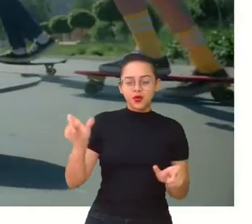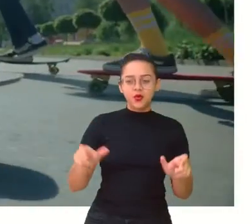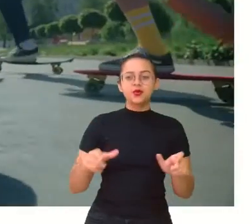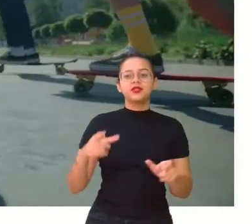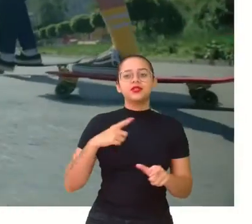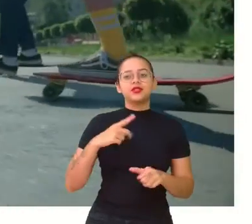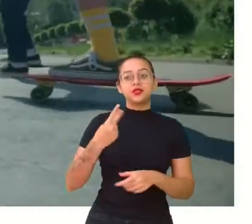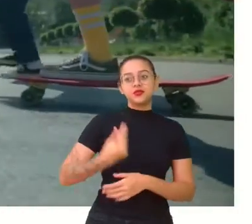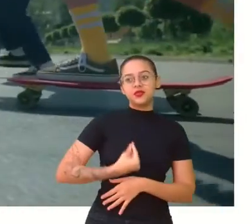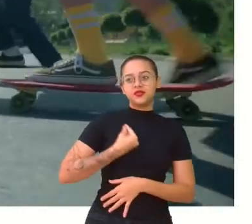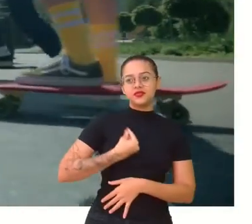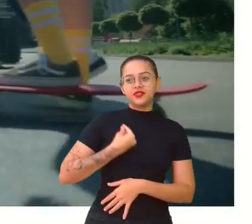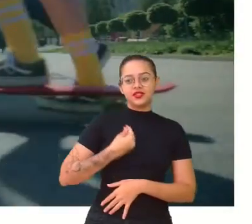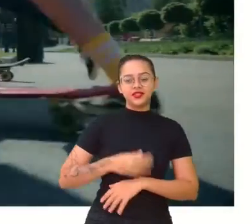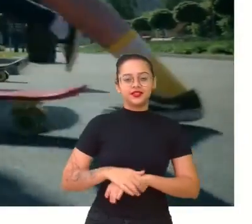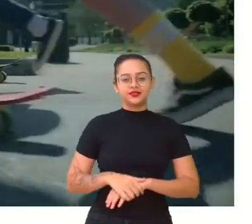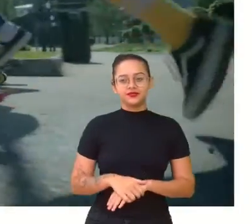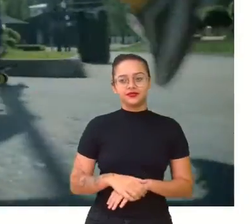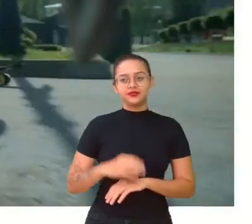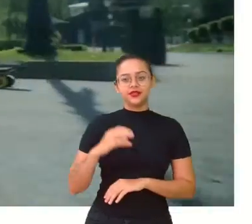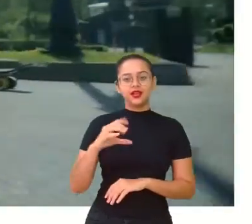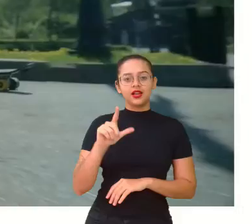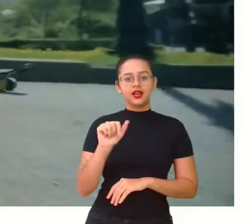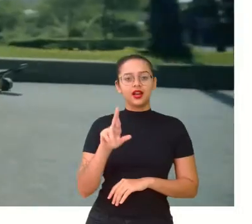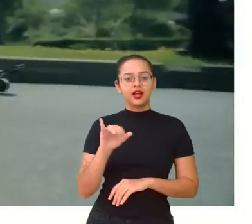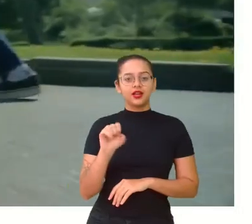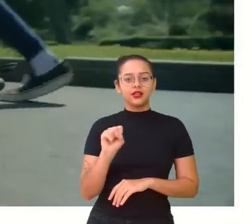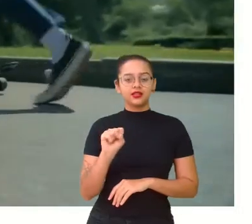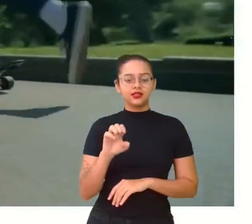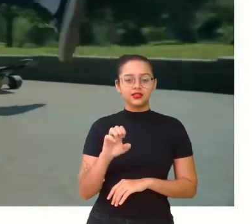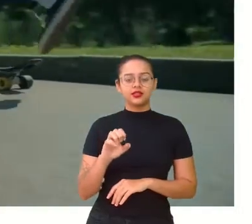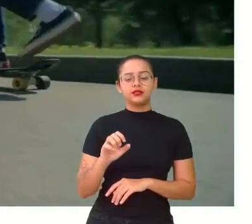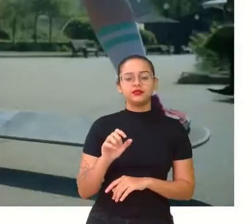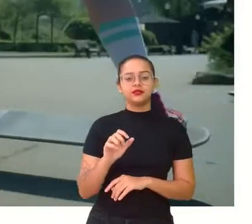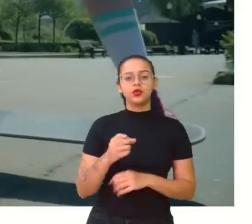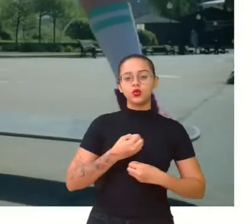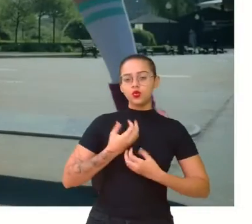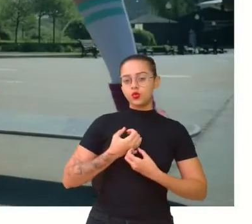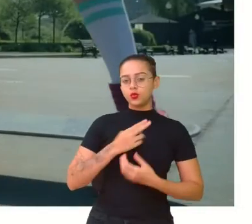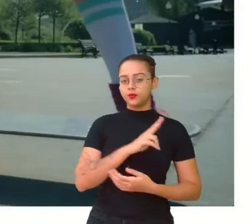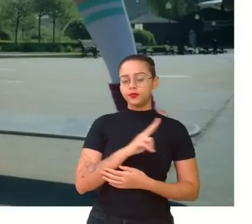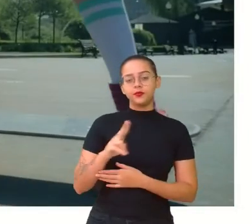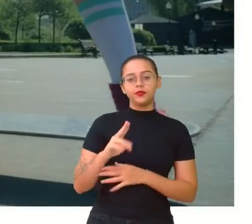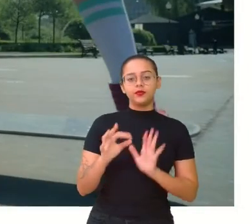suas vidas. Clarice Lispector, O Sonho.